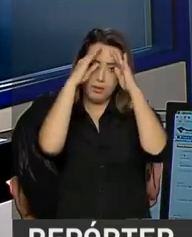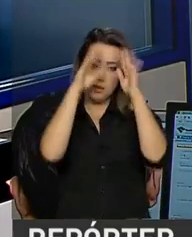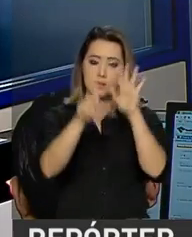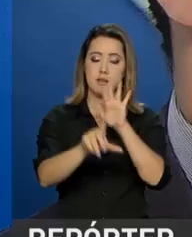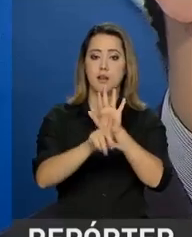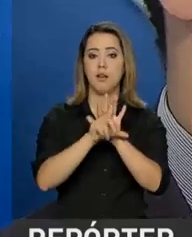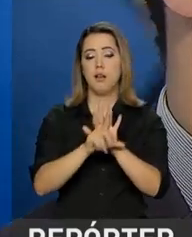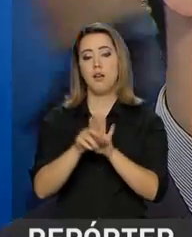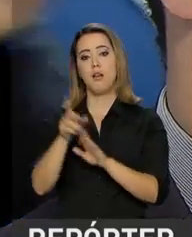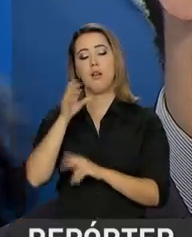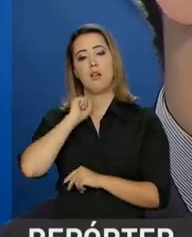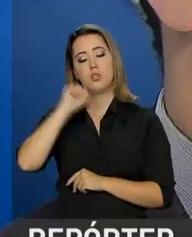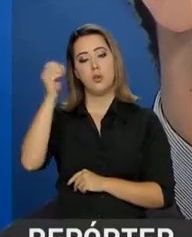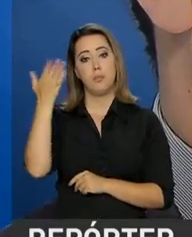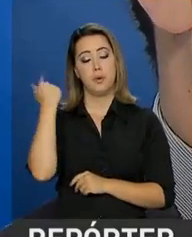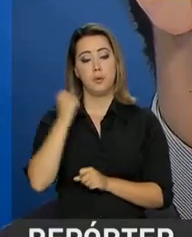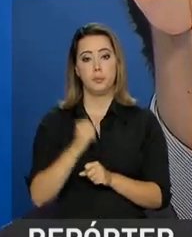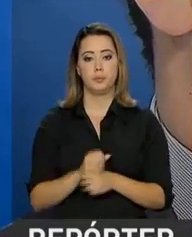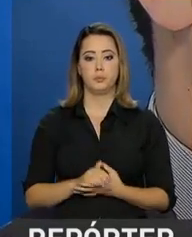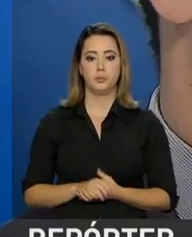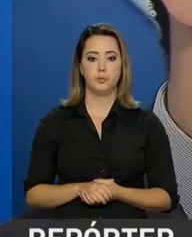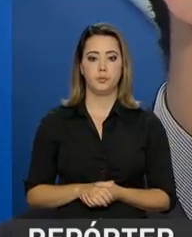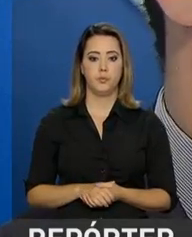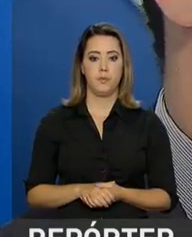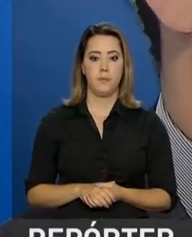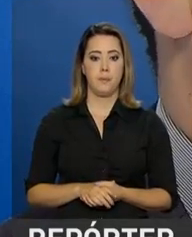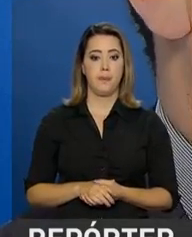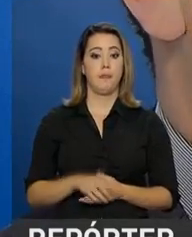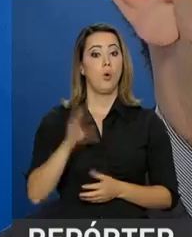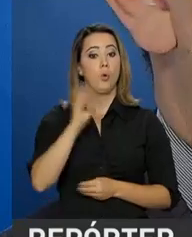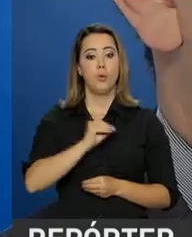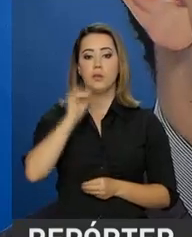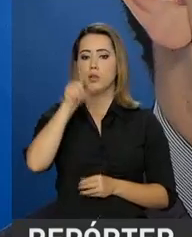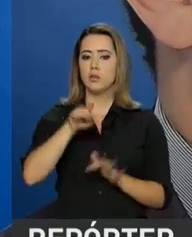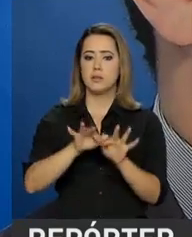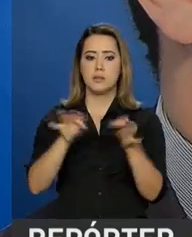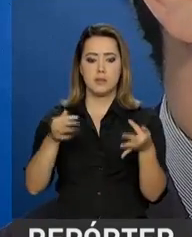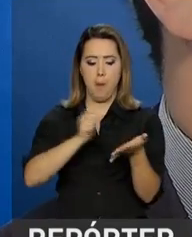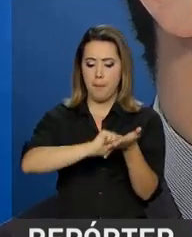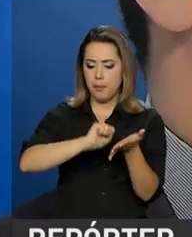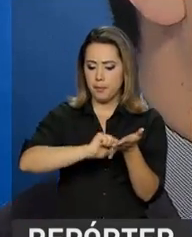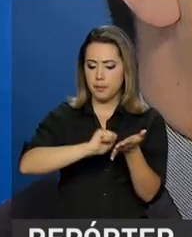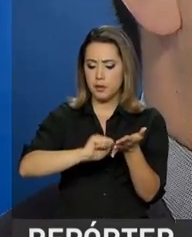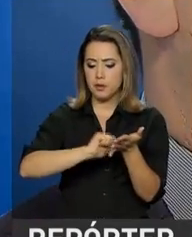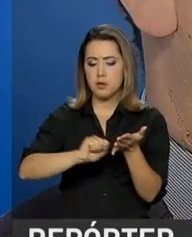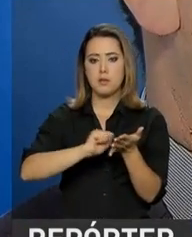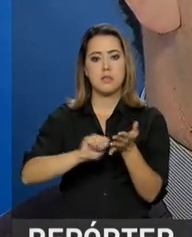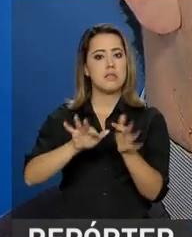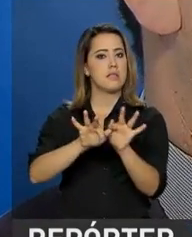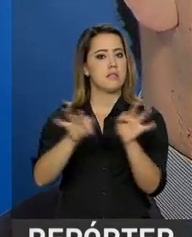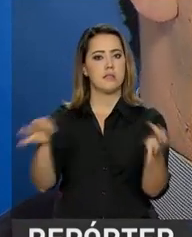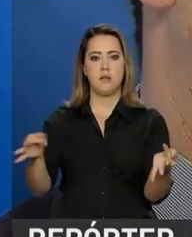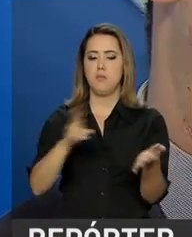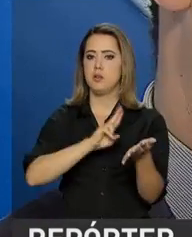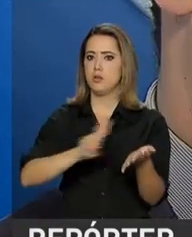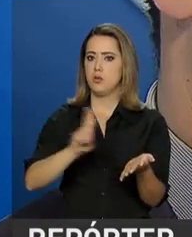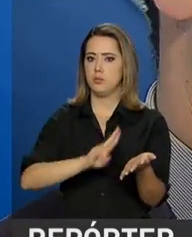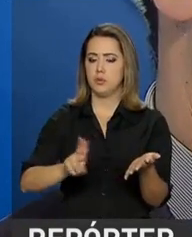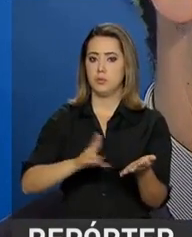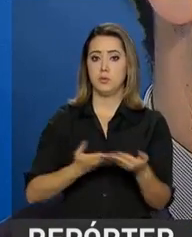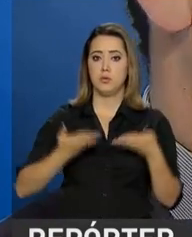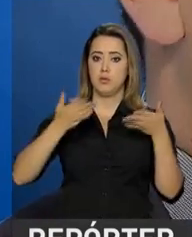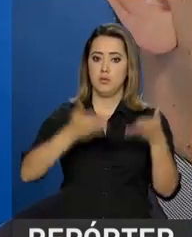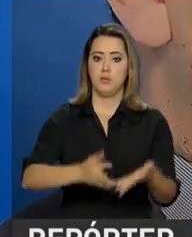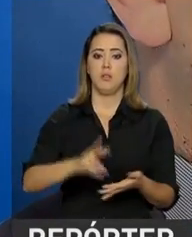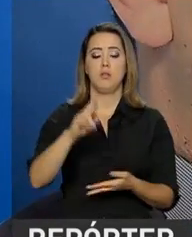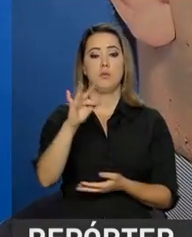ano passado o atendimento foi pensado para ele não ser burocratizado ele preenche um formulário é uma declaração de vontade do cidadão ele vem ao atendimento